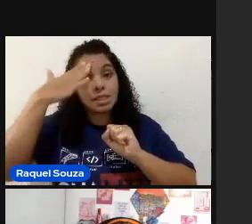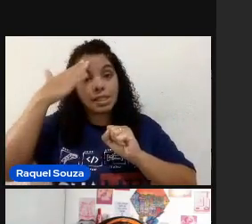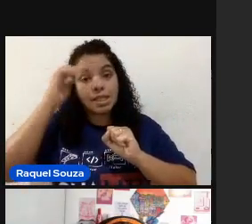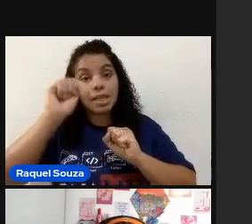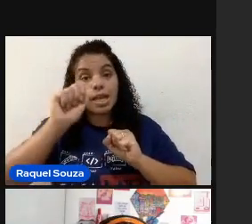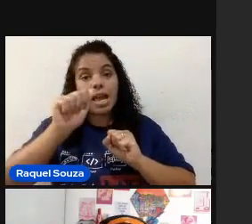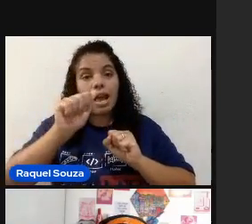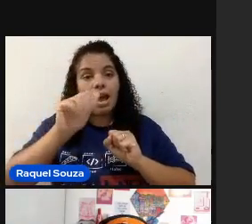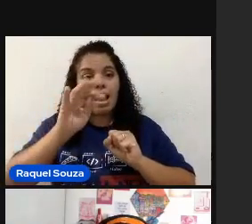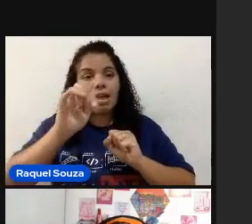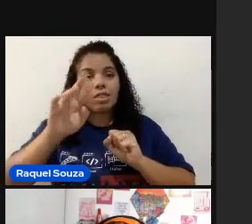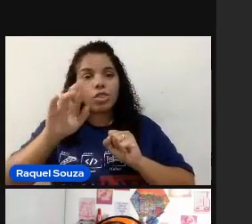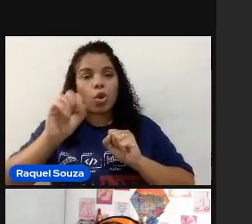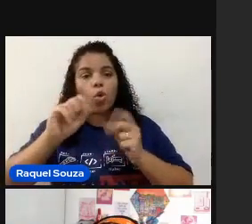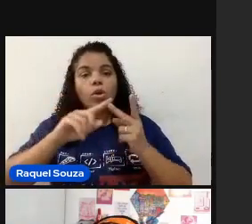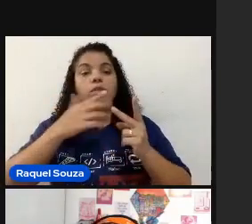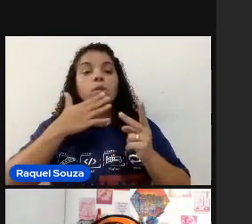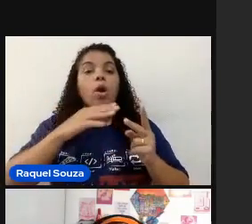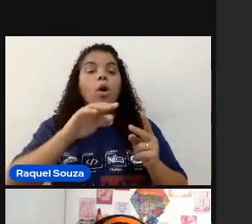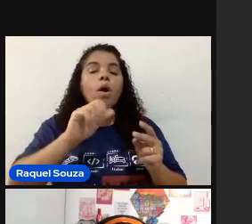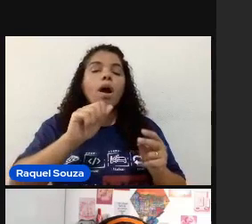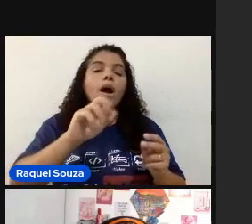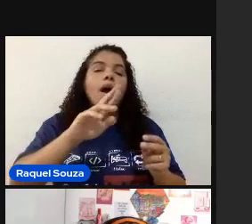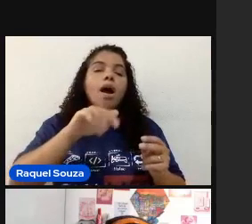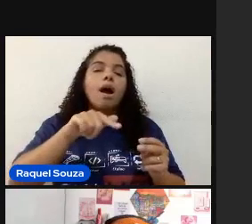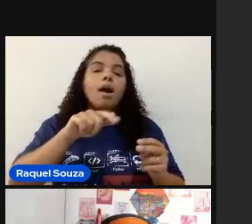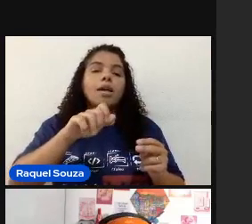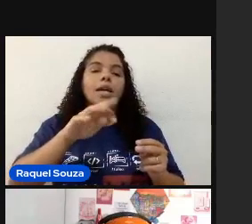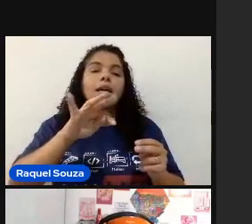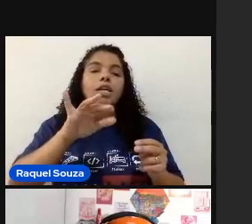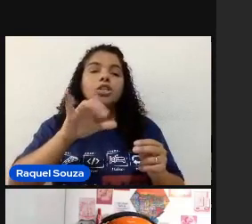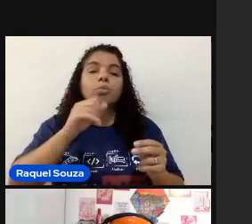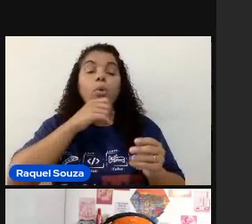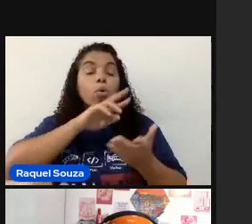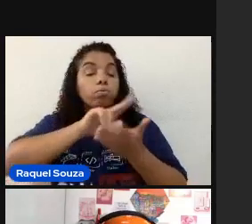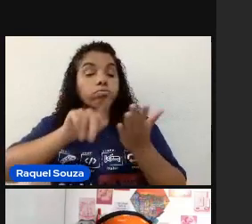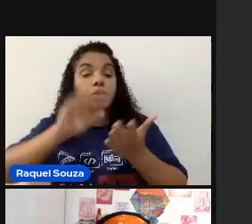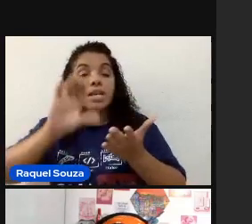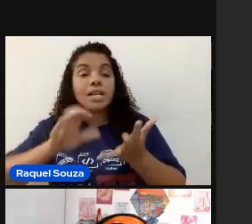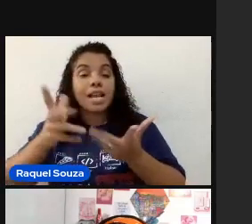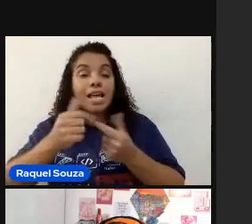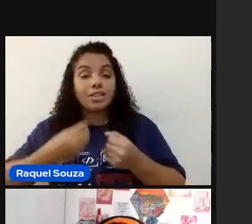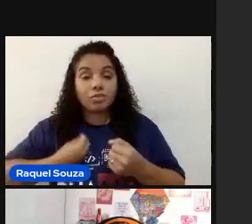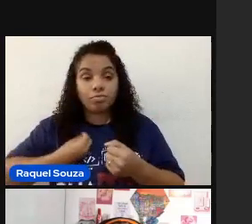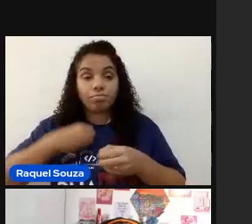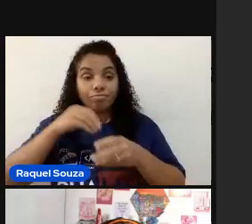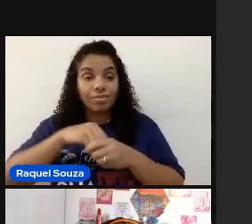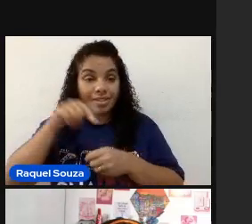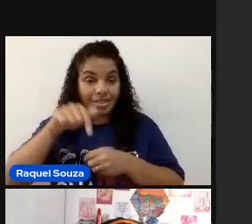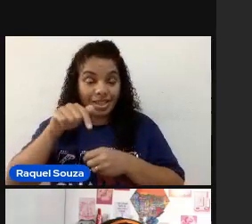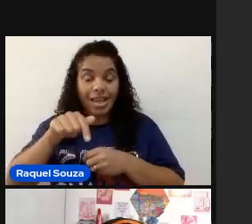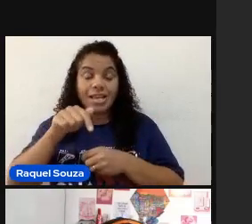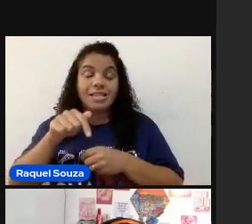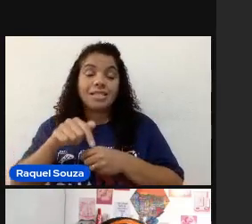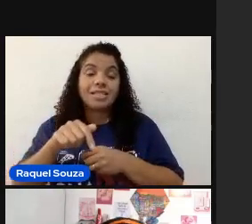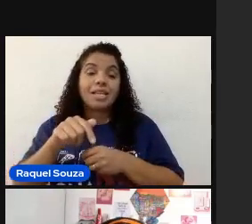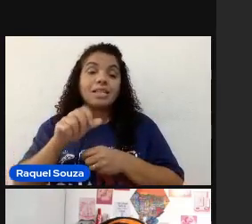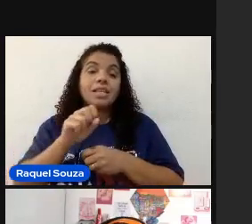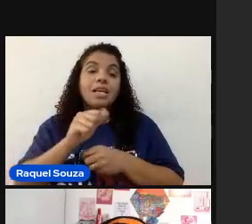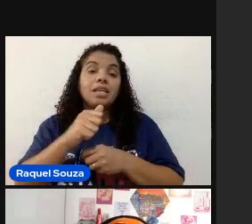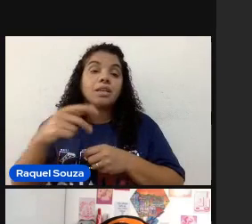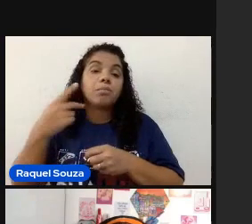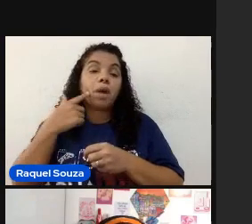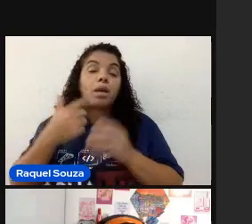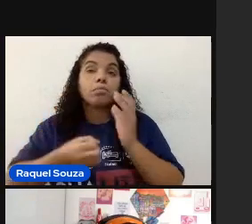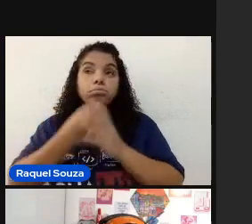preciso entender os arquétipos ou os diferentes tipos de clientes que são envolvidos dentro dessa solução para que eu gere diferentes cenários